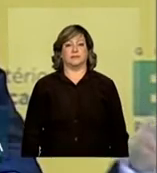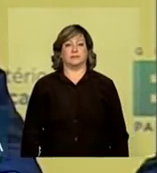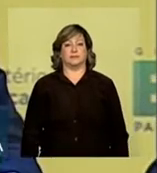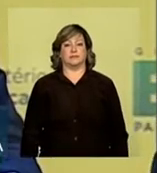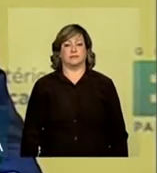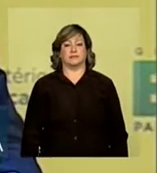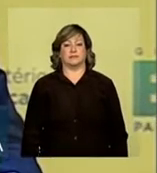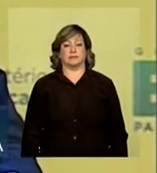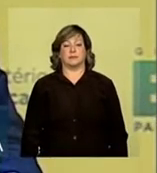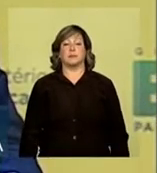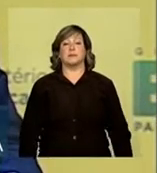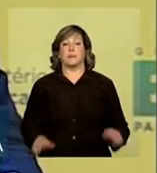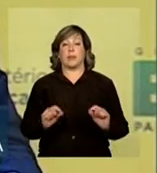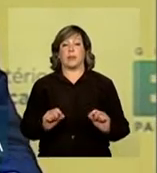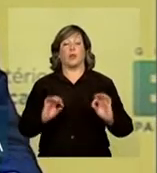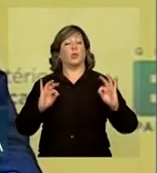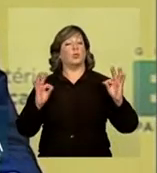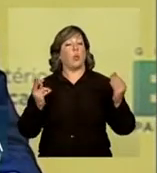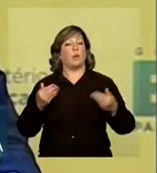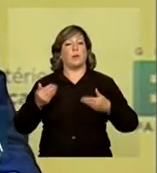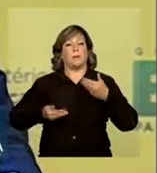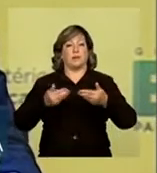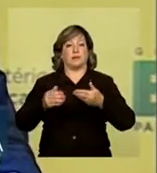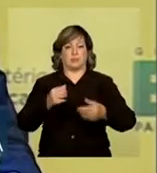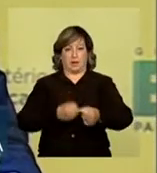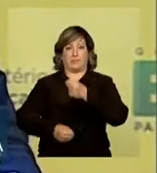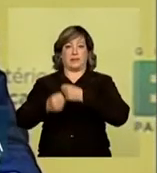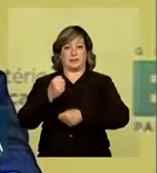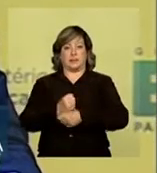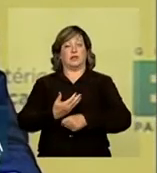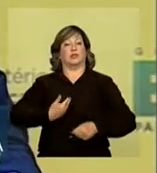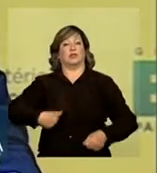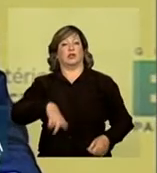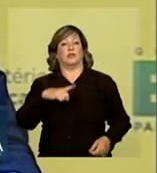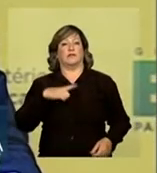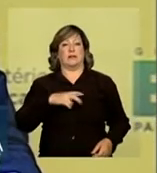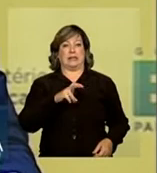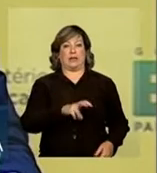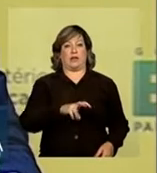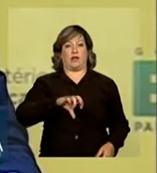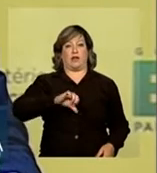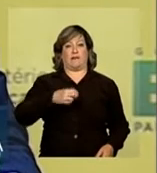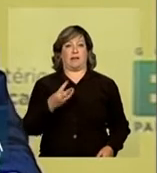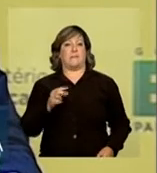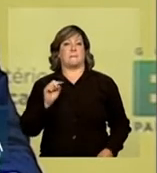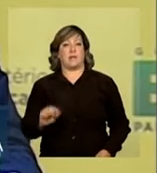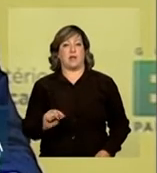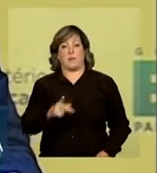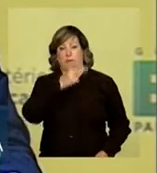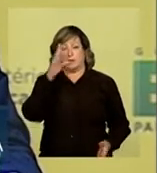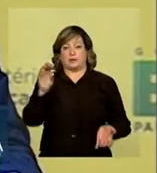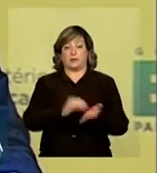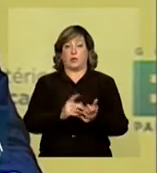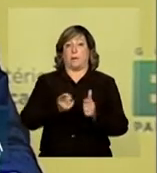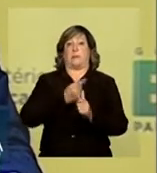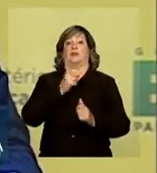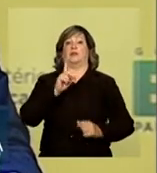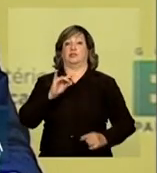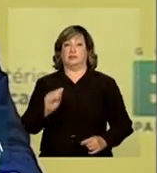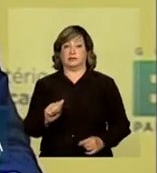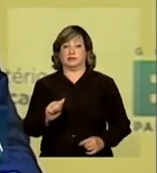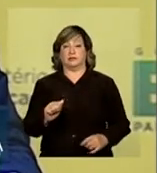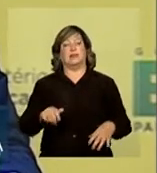olha todo o processo do ano passado nós tivemos 593 mil inscritos o primeiro dia então